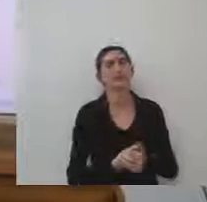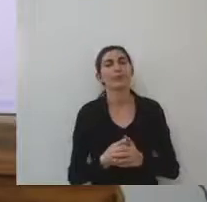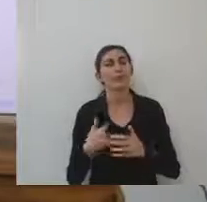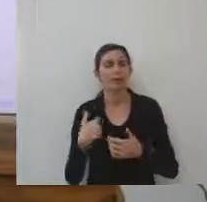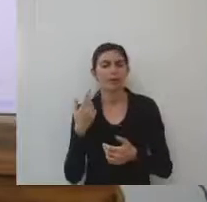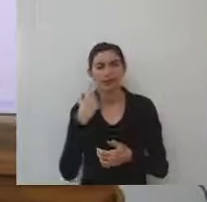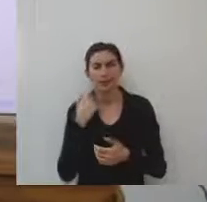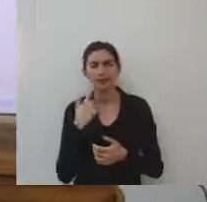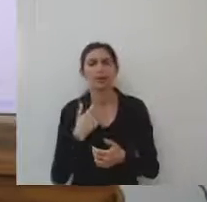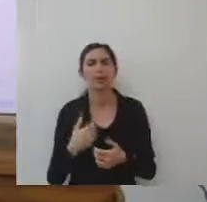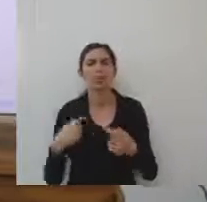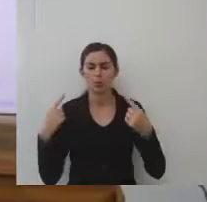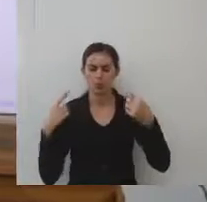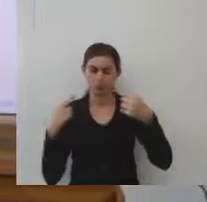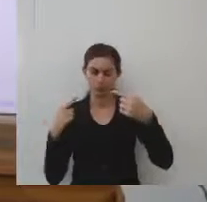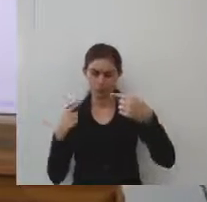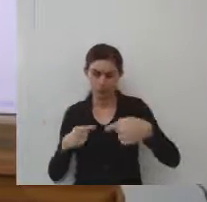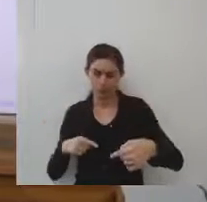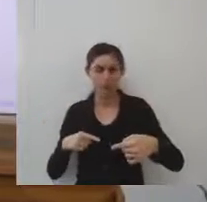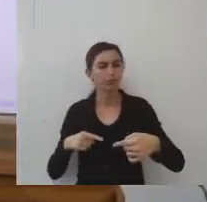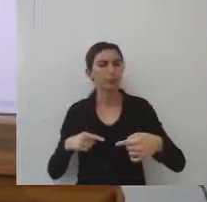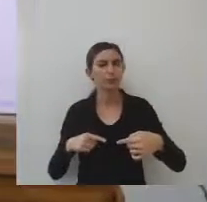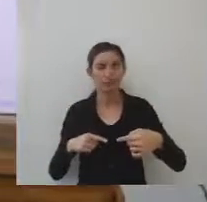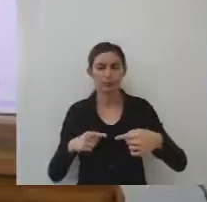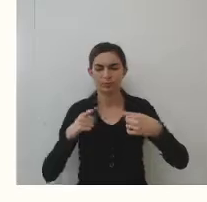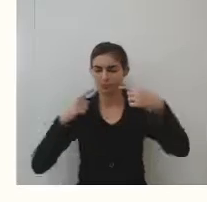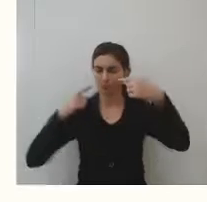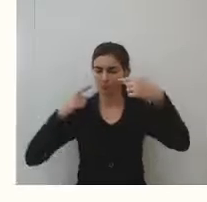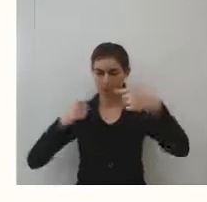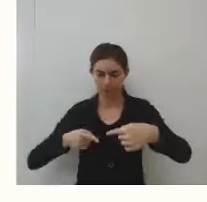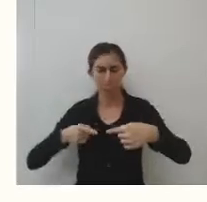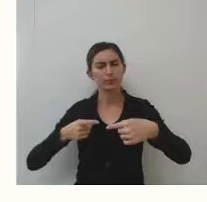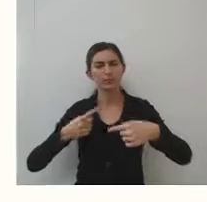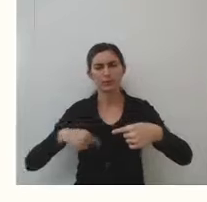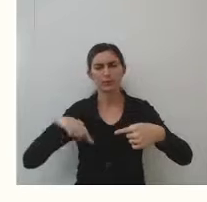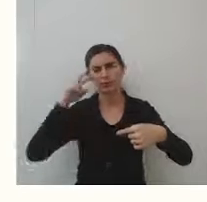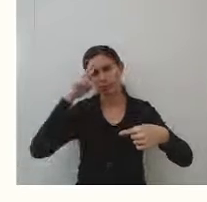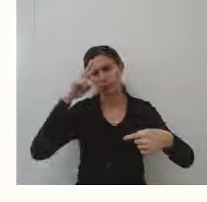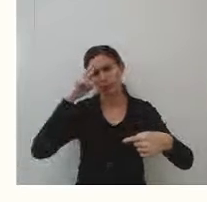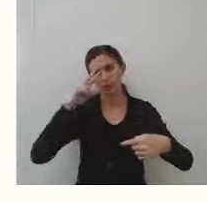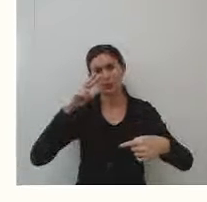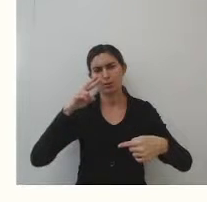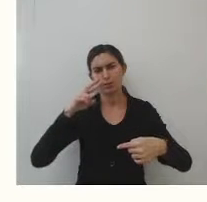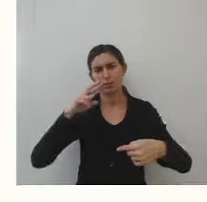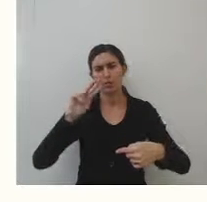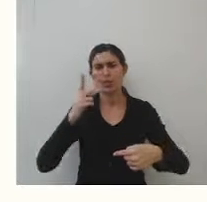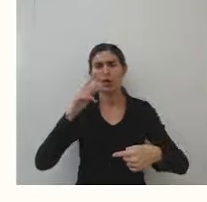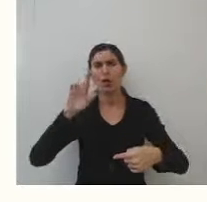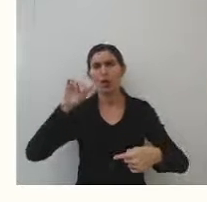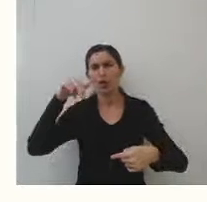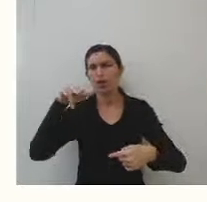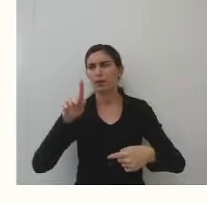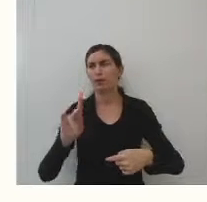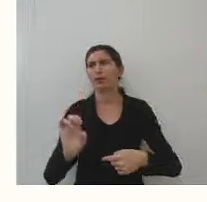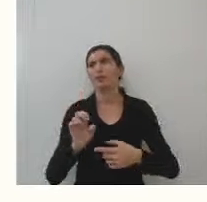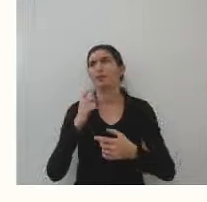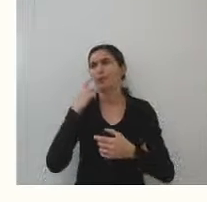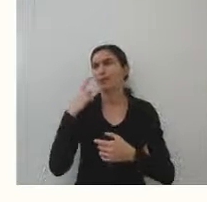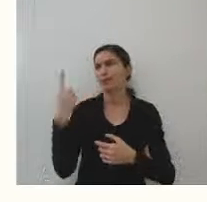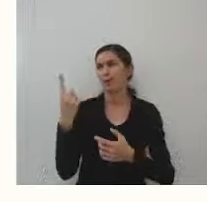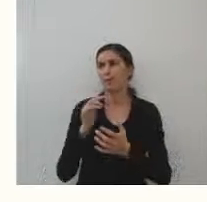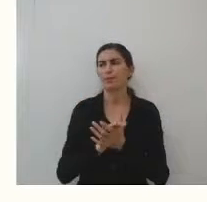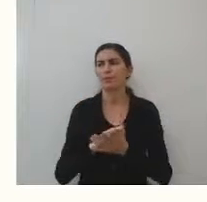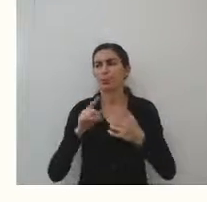Vamos lá. Competição, gente. Competição, a gente lembra de ranking, tá certo? E aí eu trouxe